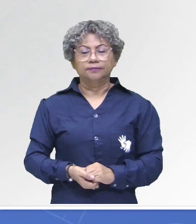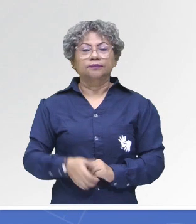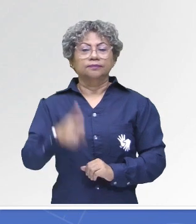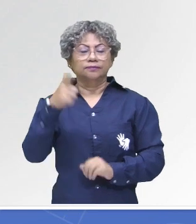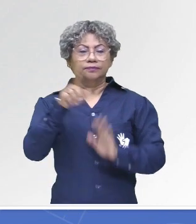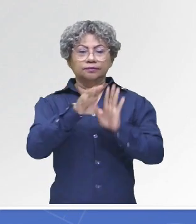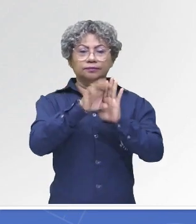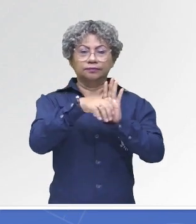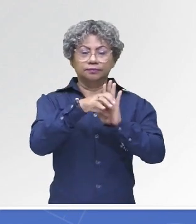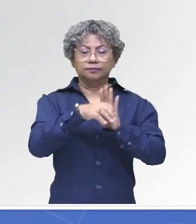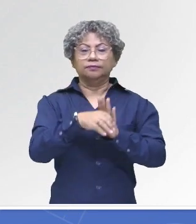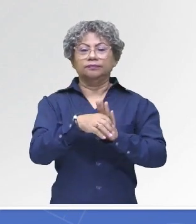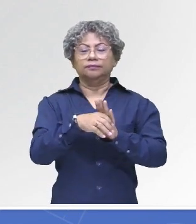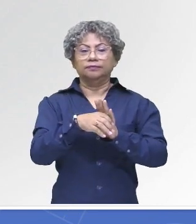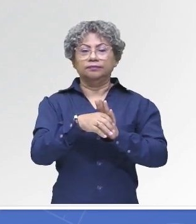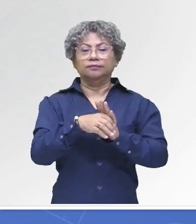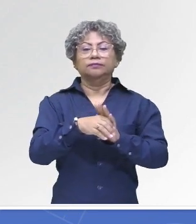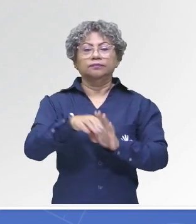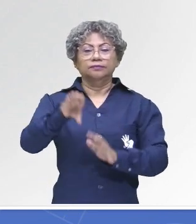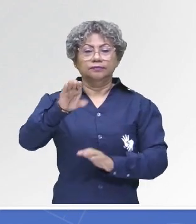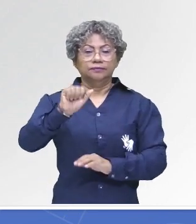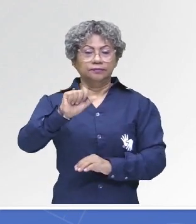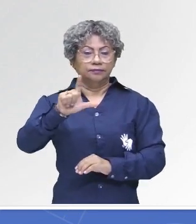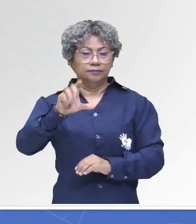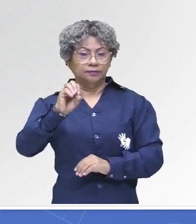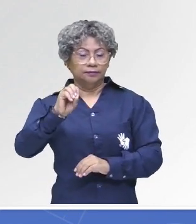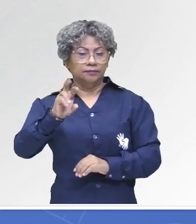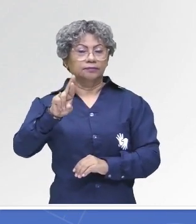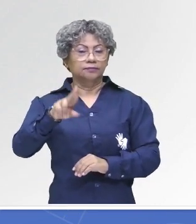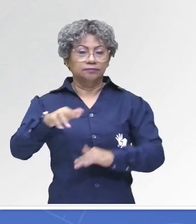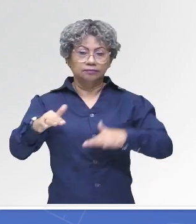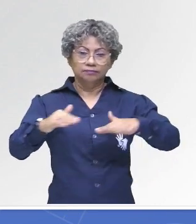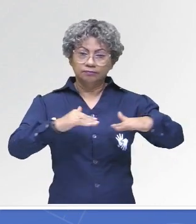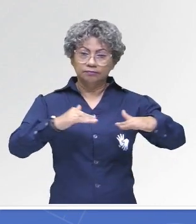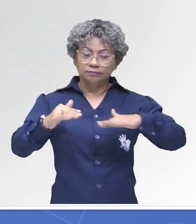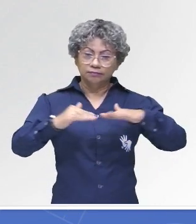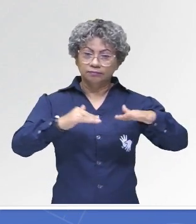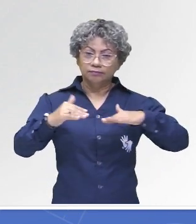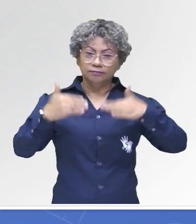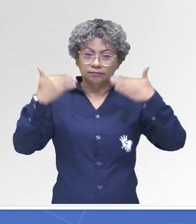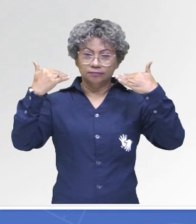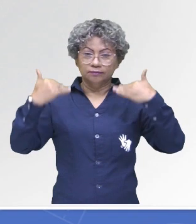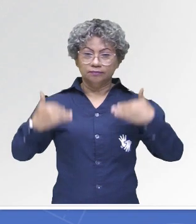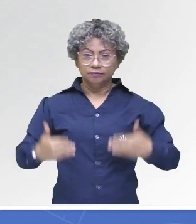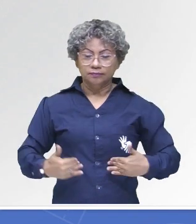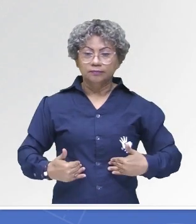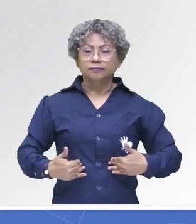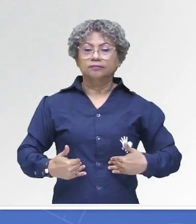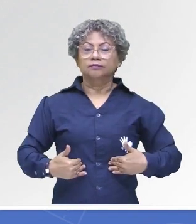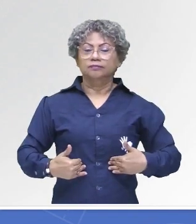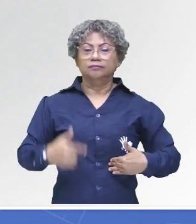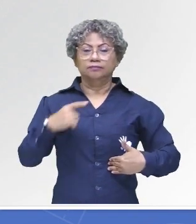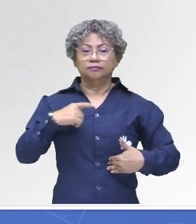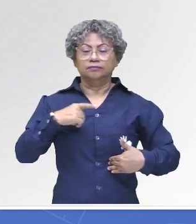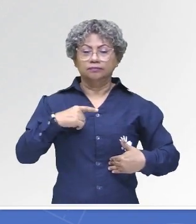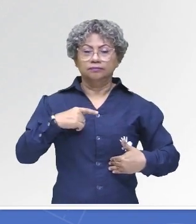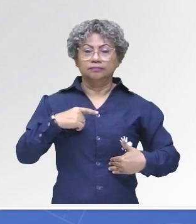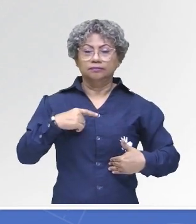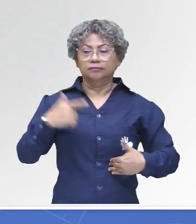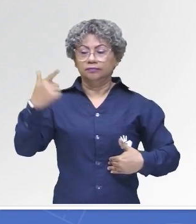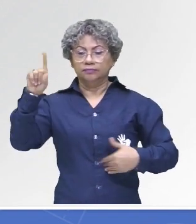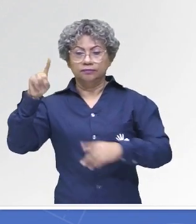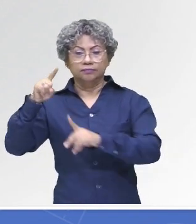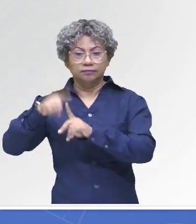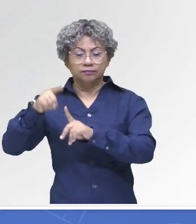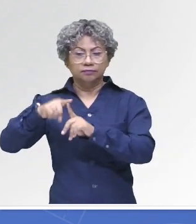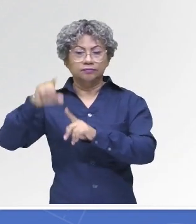calor é a energia térmica em movimento de um corpo de maior temperatura para um corpo de menor